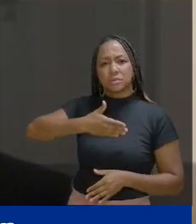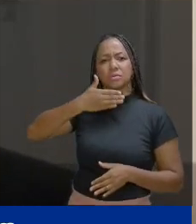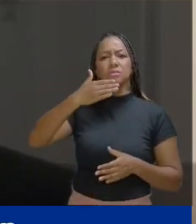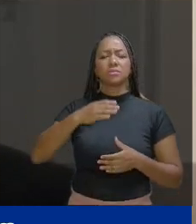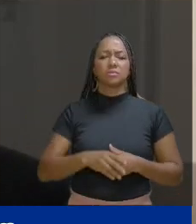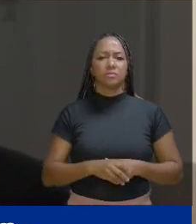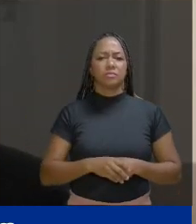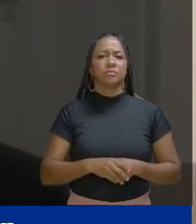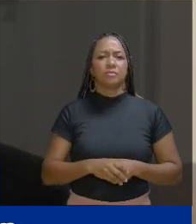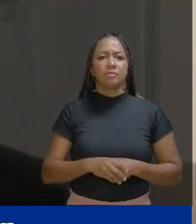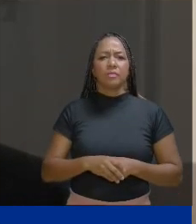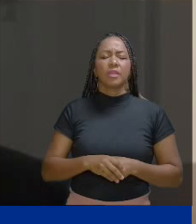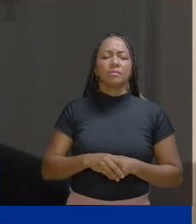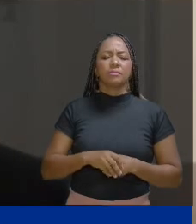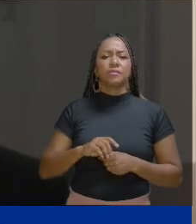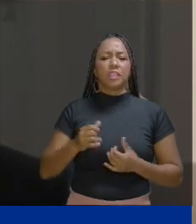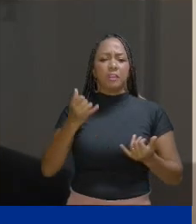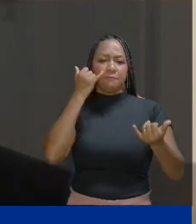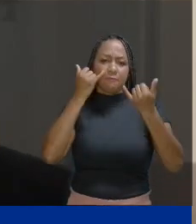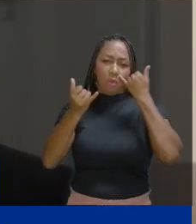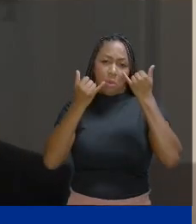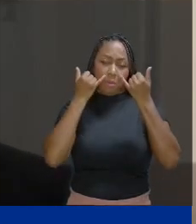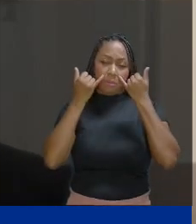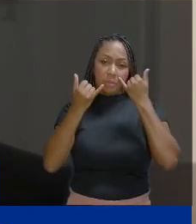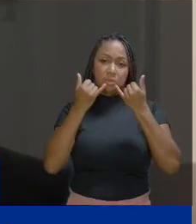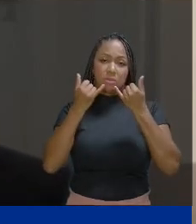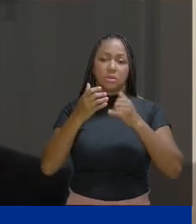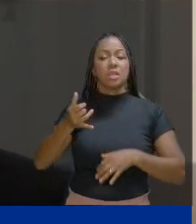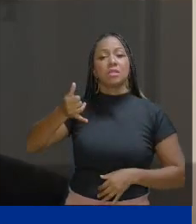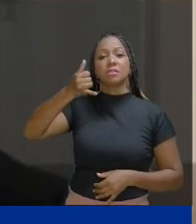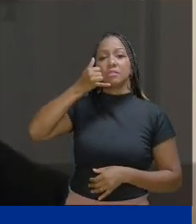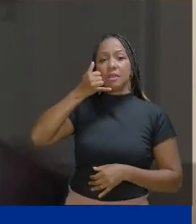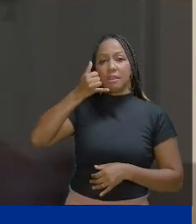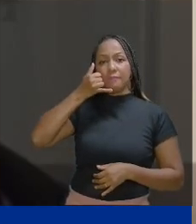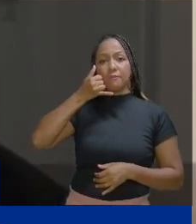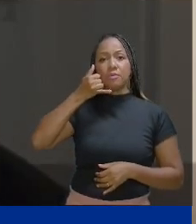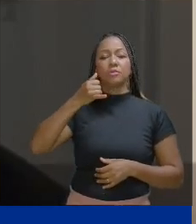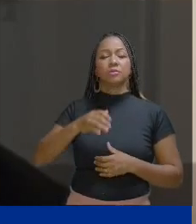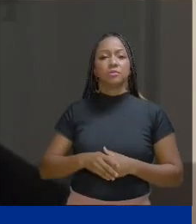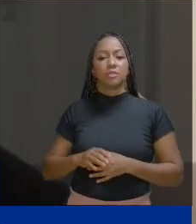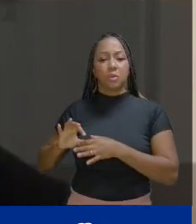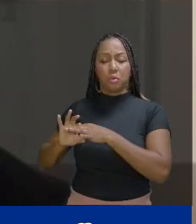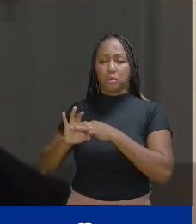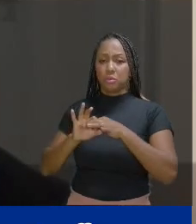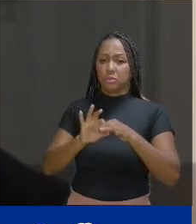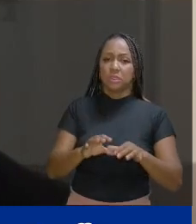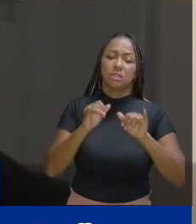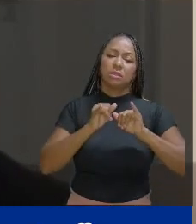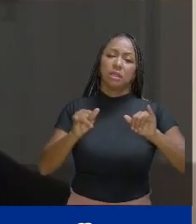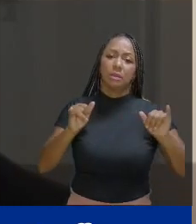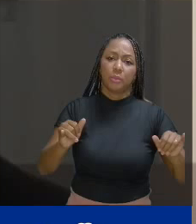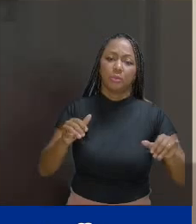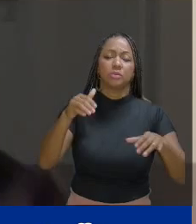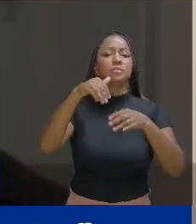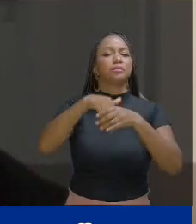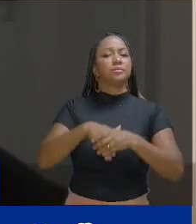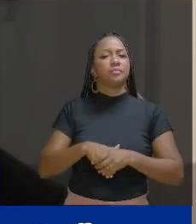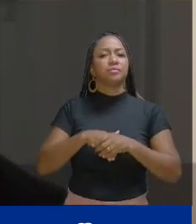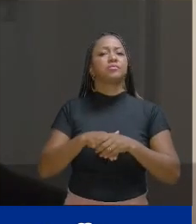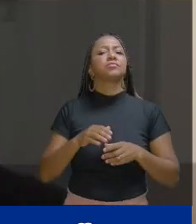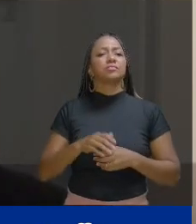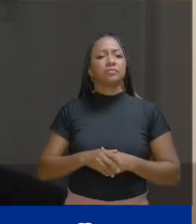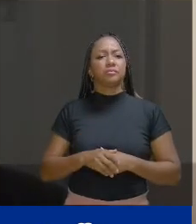prova, dessa extração de informações de celulares com o contexto da campanha eleitoral, com o